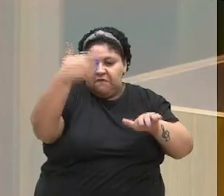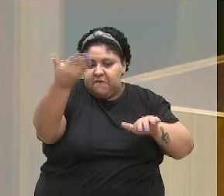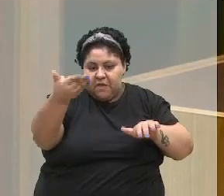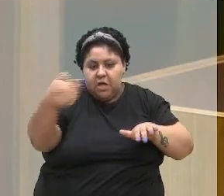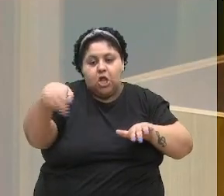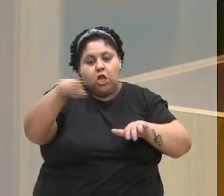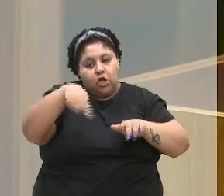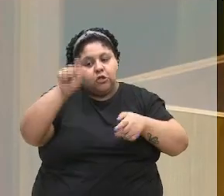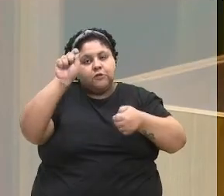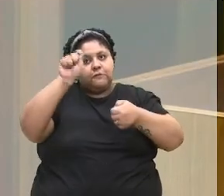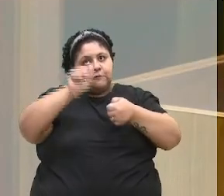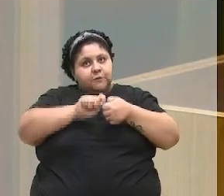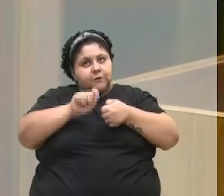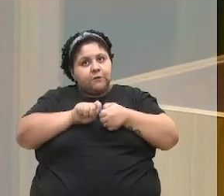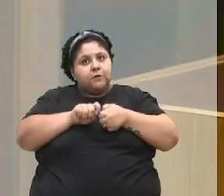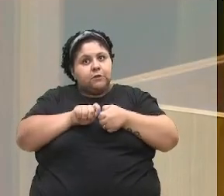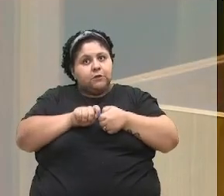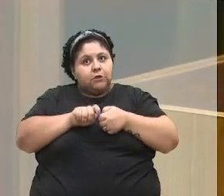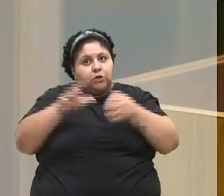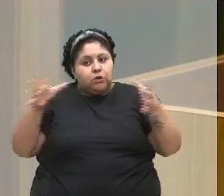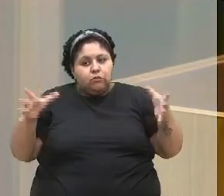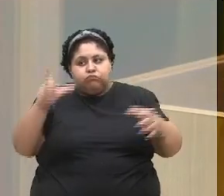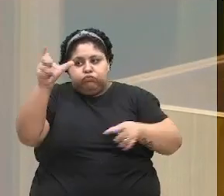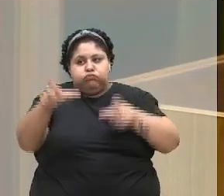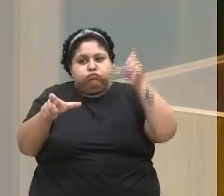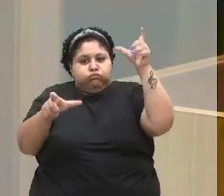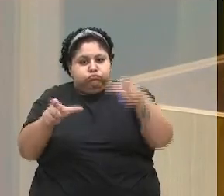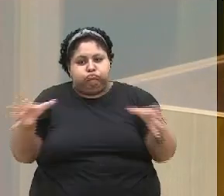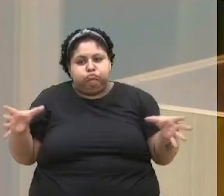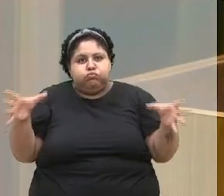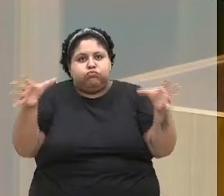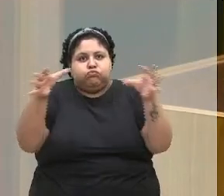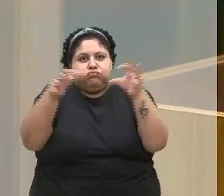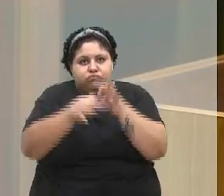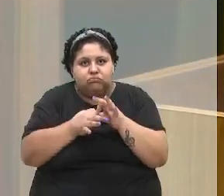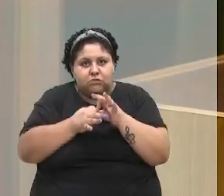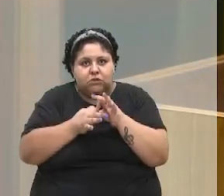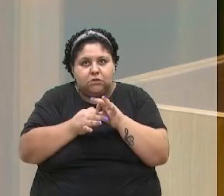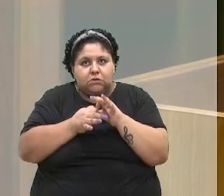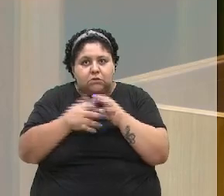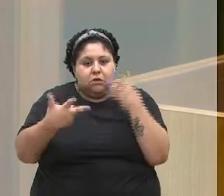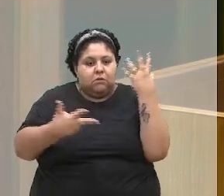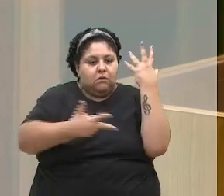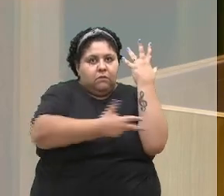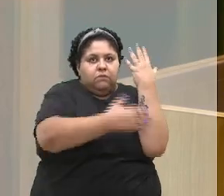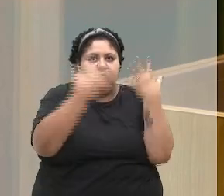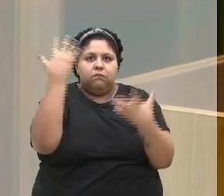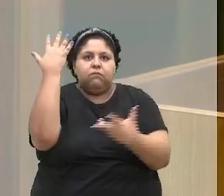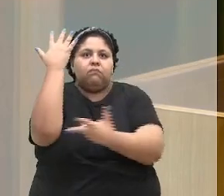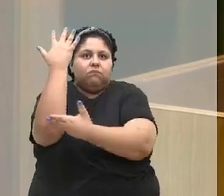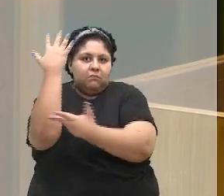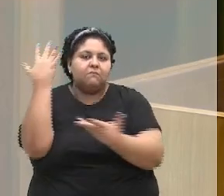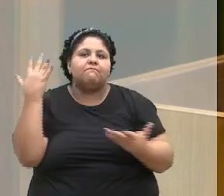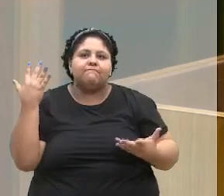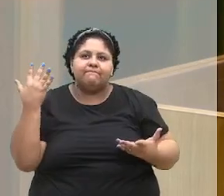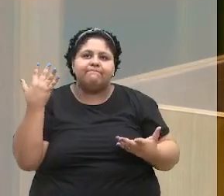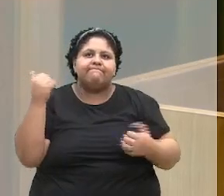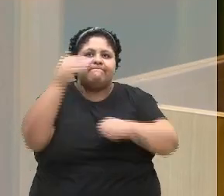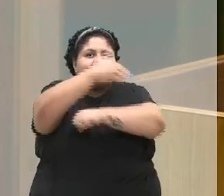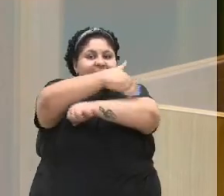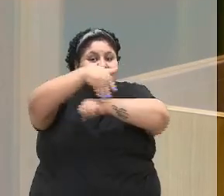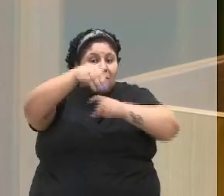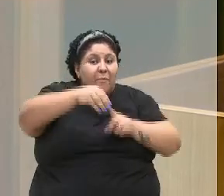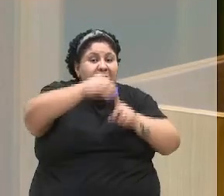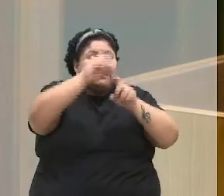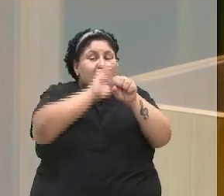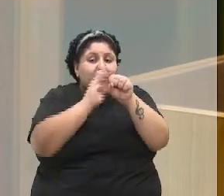vamos fazer através de mutirão de novo, vereador Xuxa. Porque o senhor sabe que o Bota Fora só não ajuda para nós, mas também essa aí é a rua principal do bairro, como